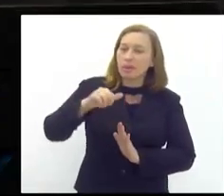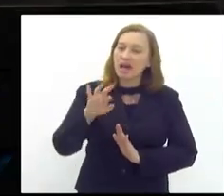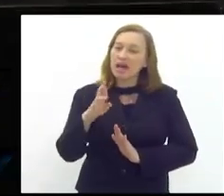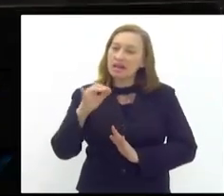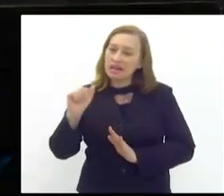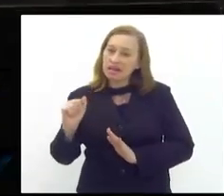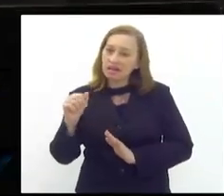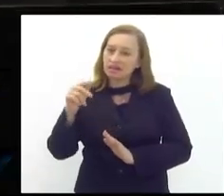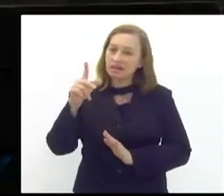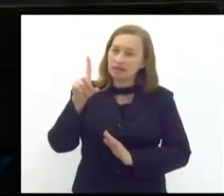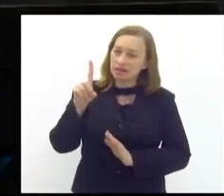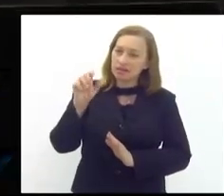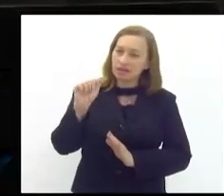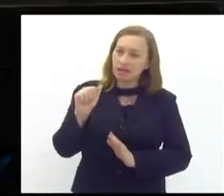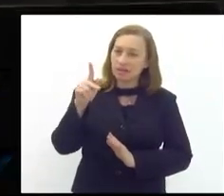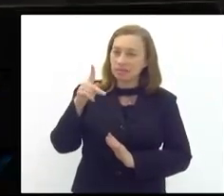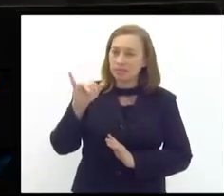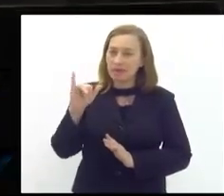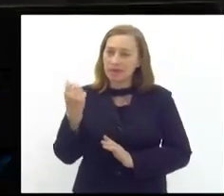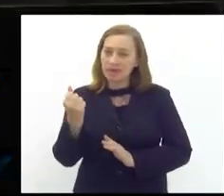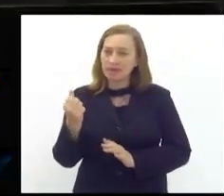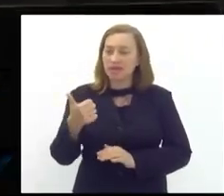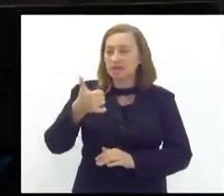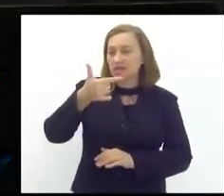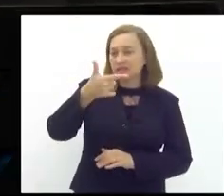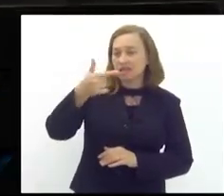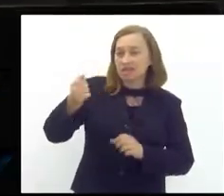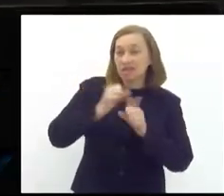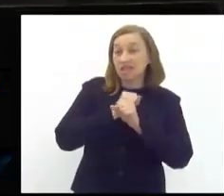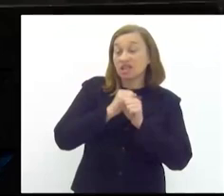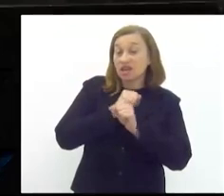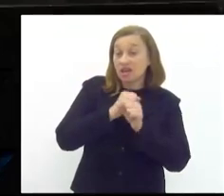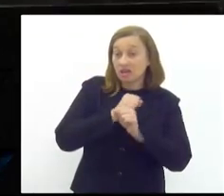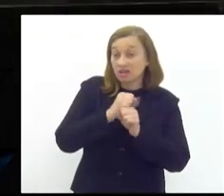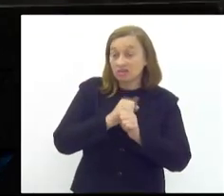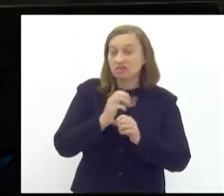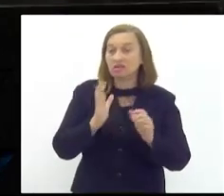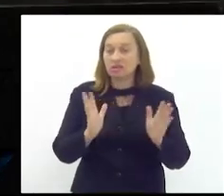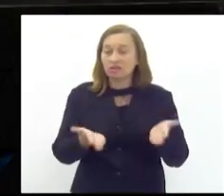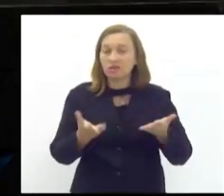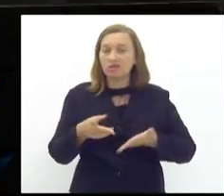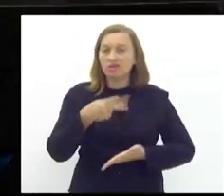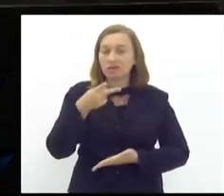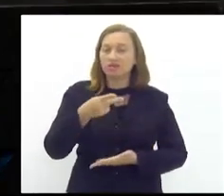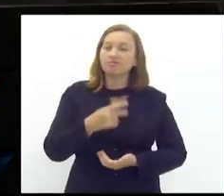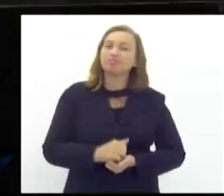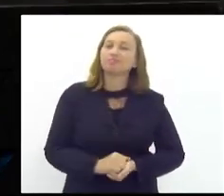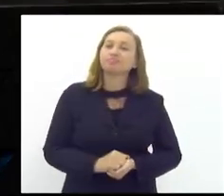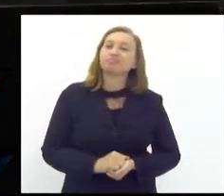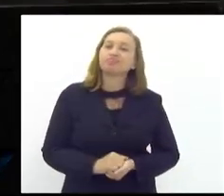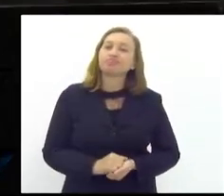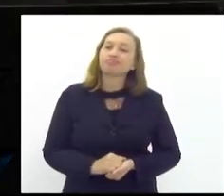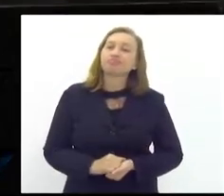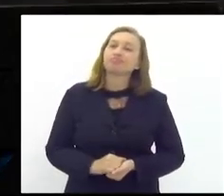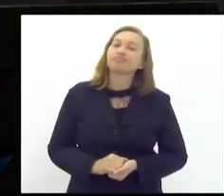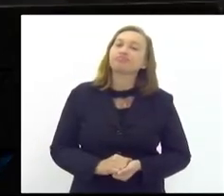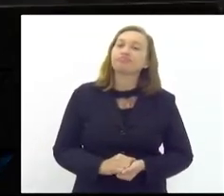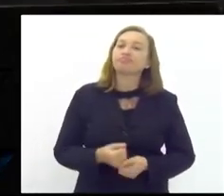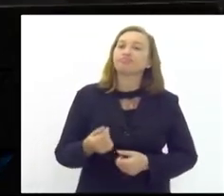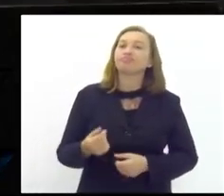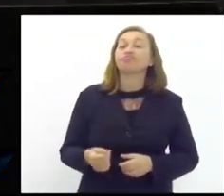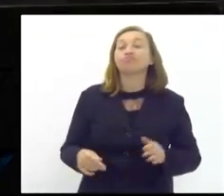anos de vigência e aqui vale o destaque que fazemos na operacionalidade